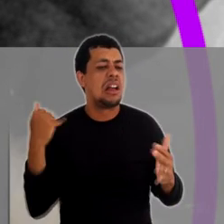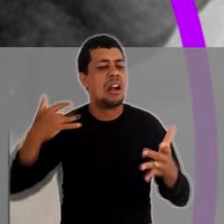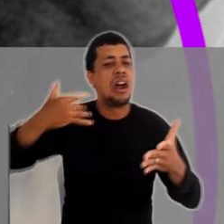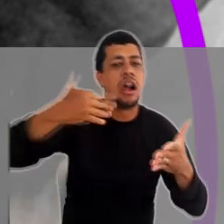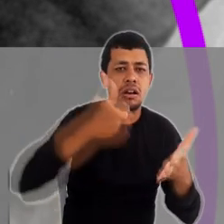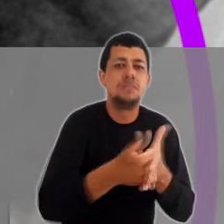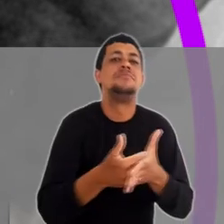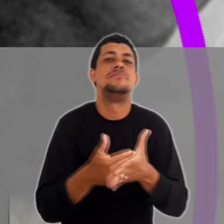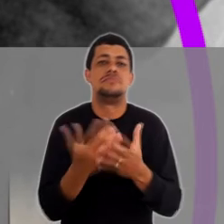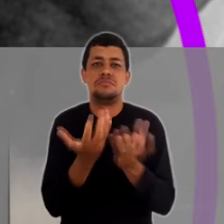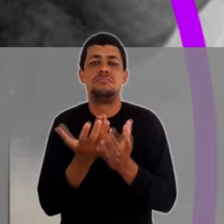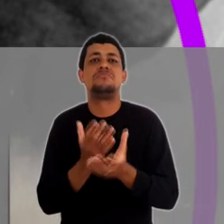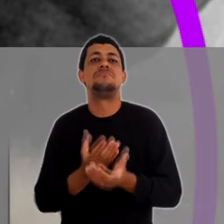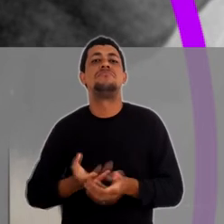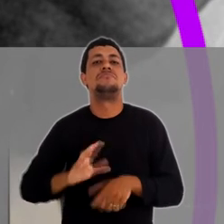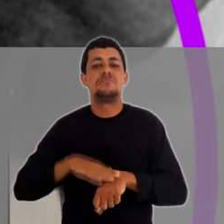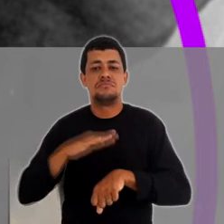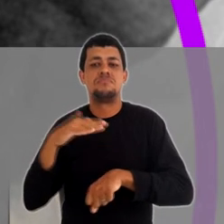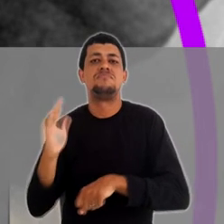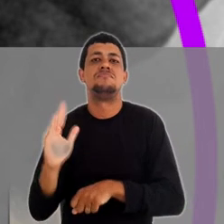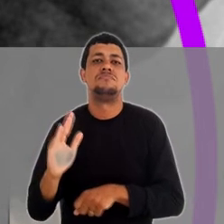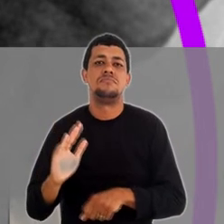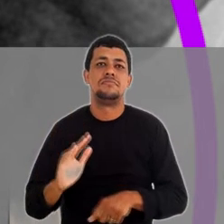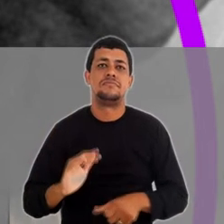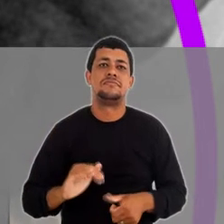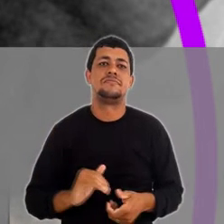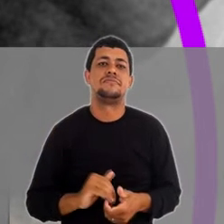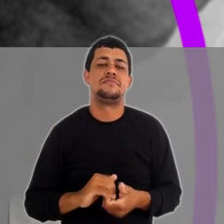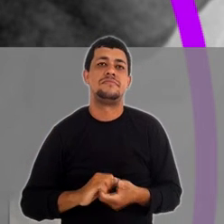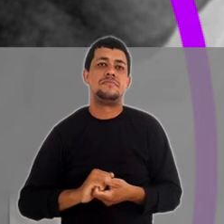o ouro que me foi roubado. Por aí,